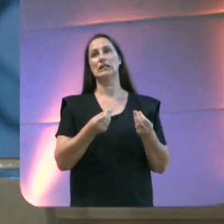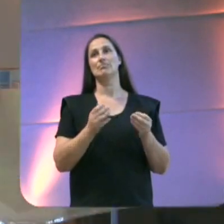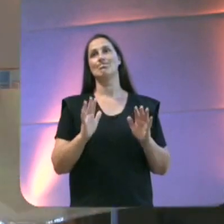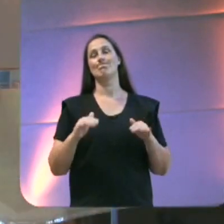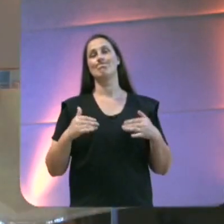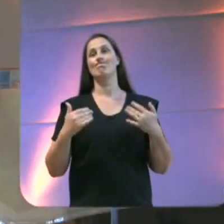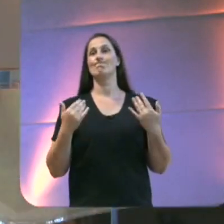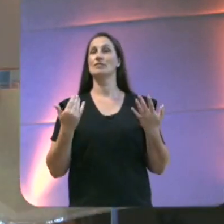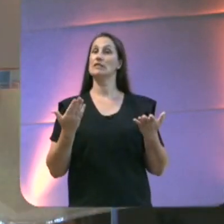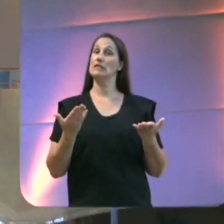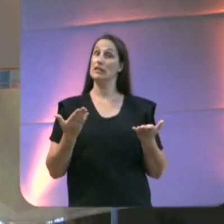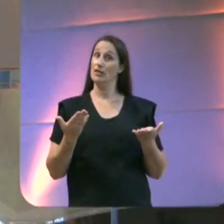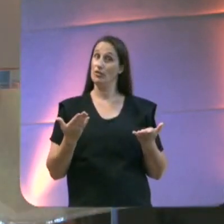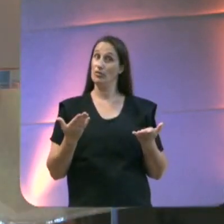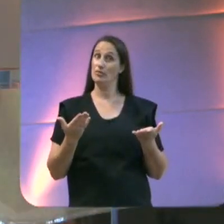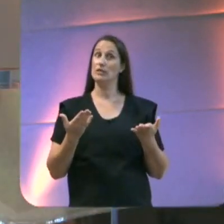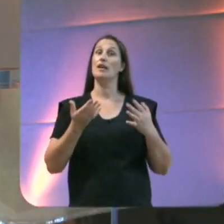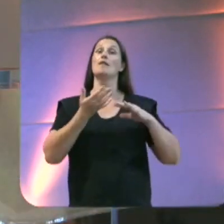reservatório.